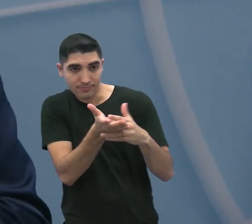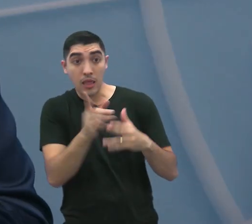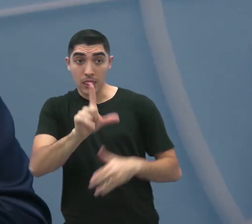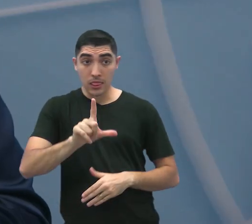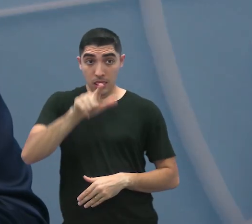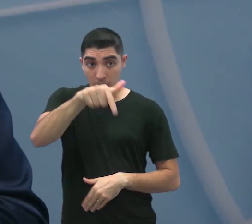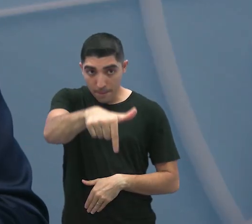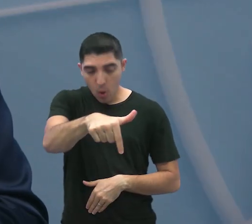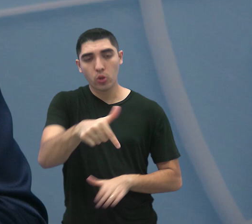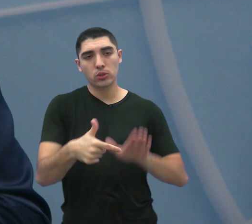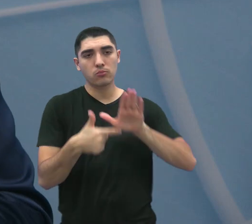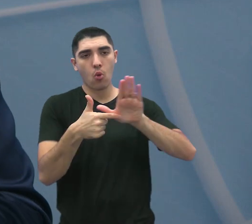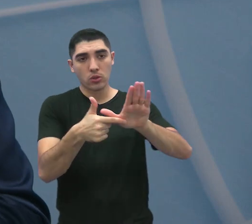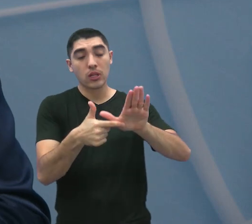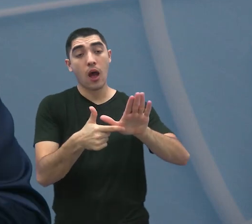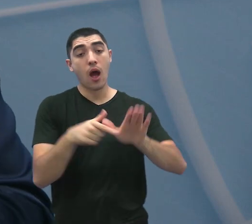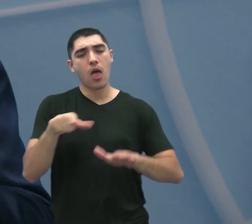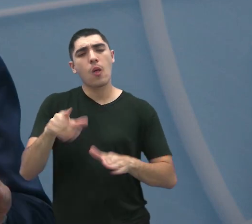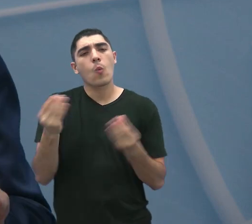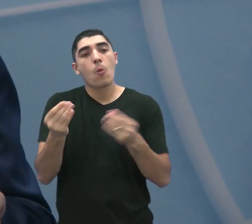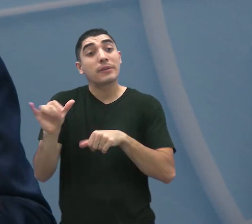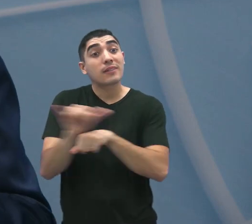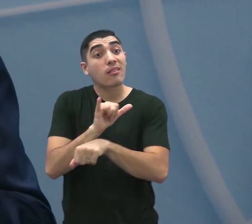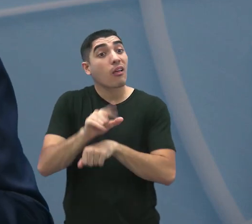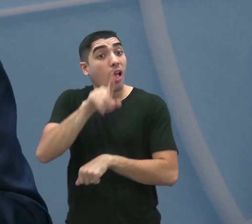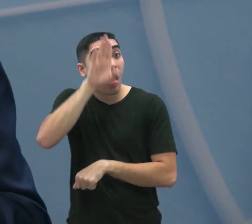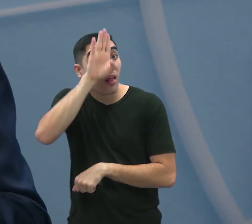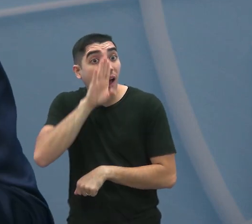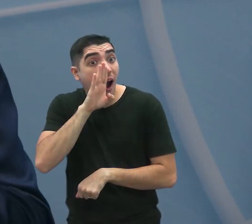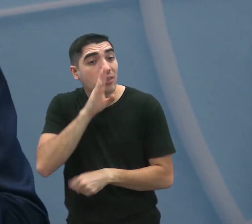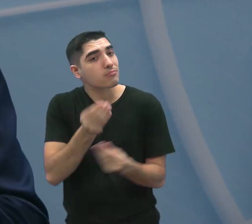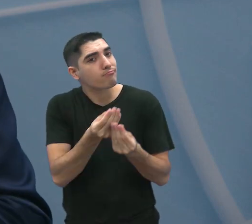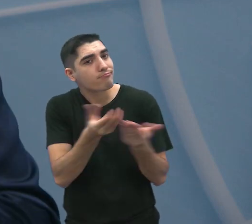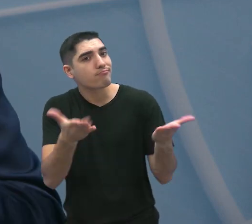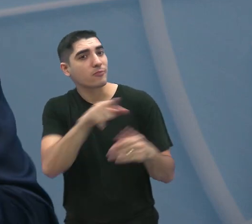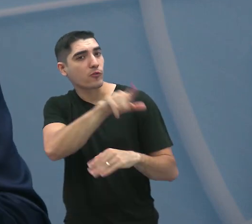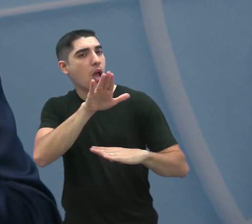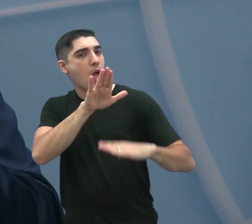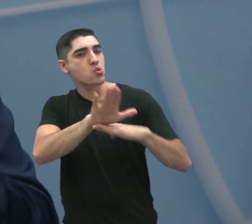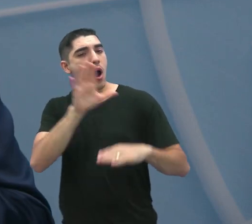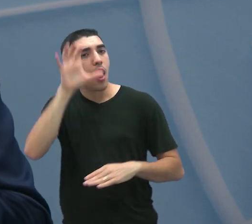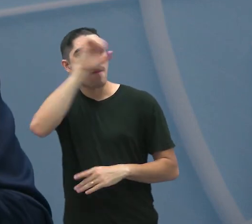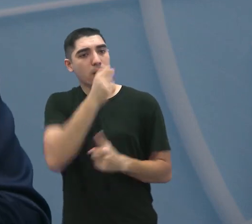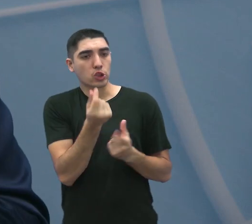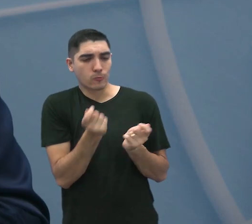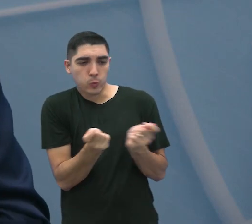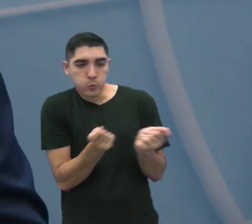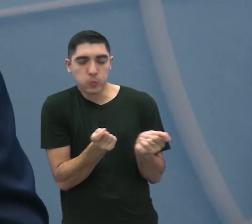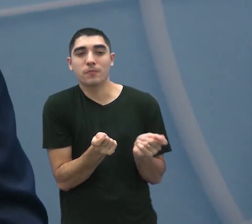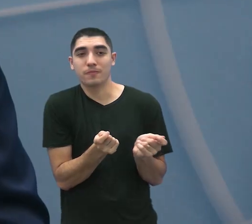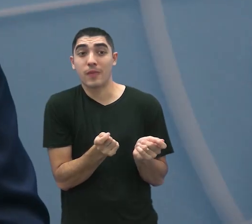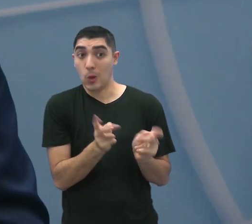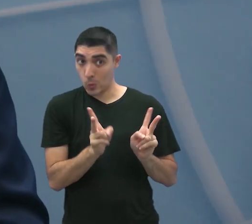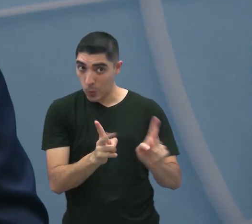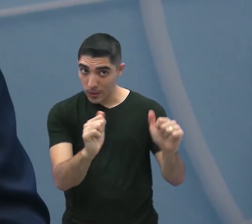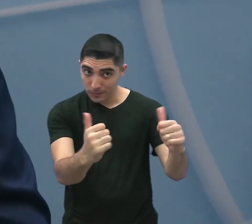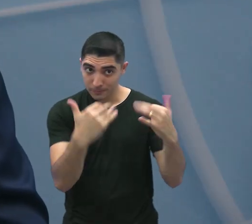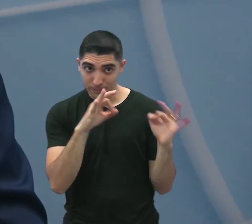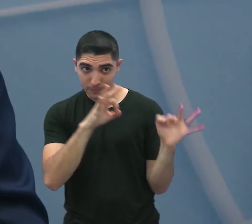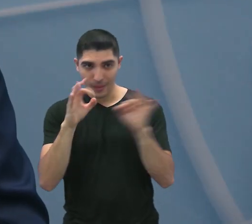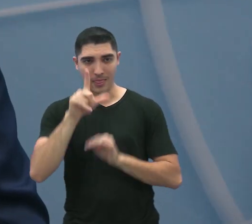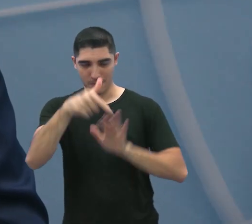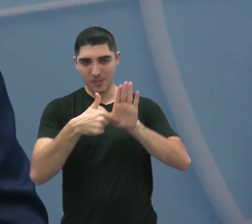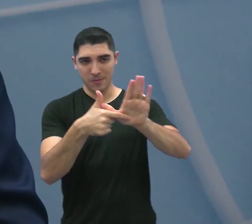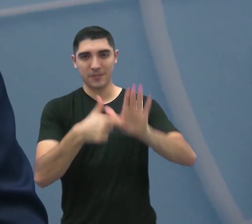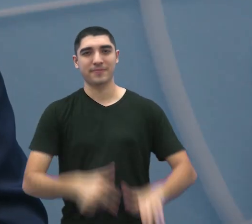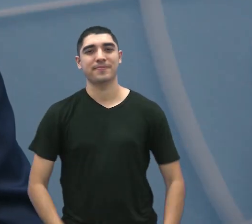próximo bloco, vamos te mostrar uma ferramenta que é de graça para te ajudar a controlar as finanças domésticas. Não saia daí, que nós